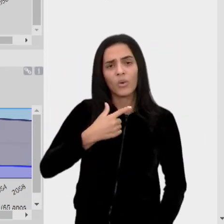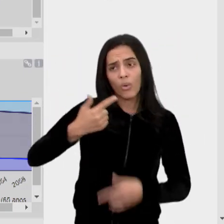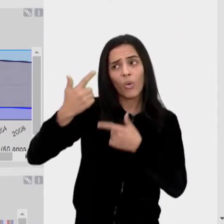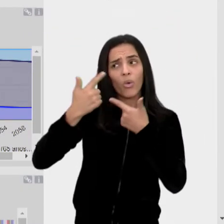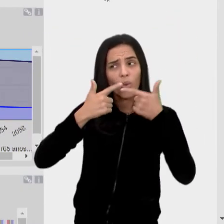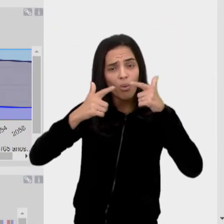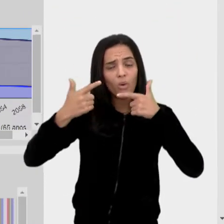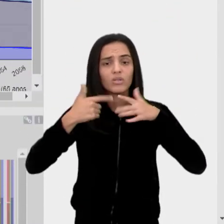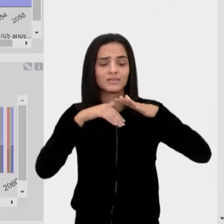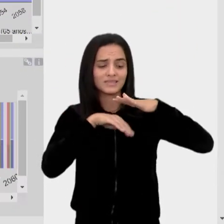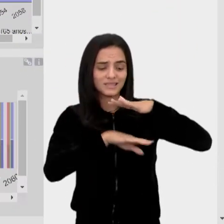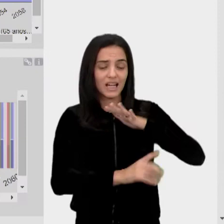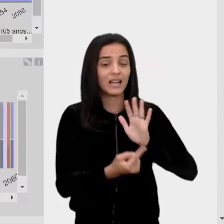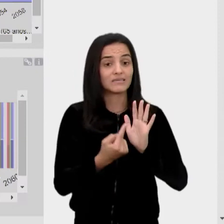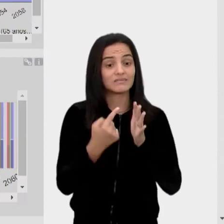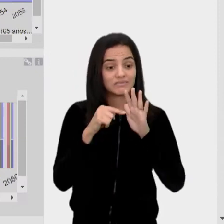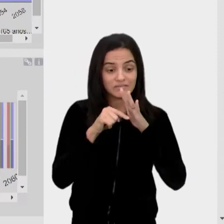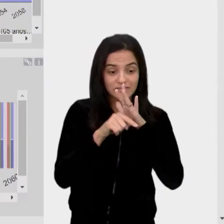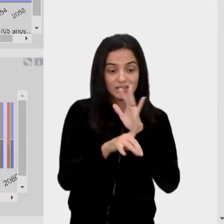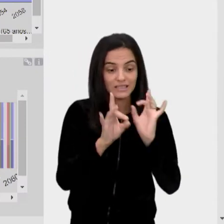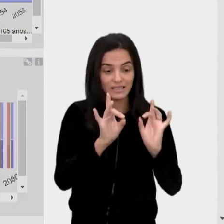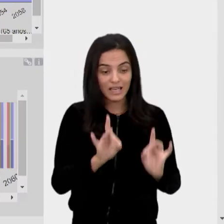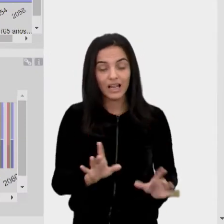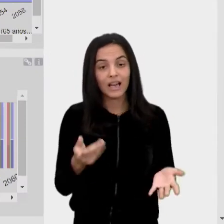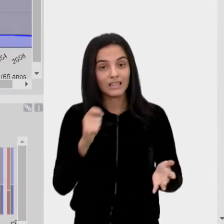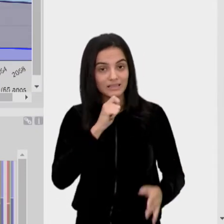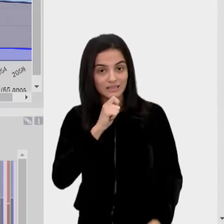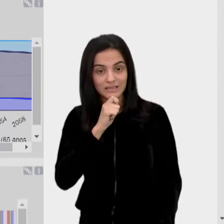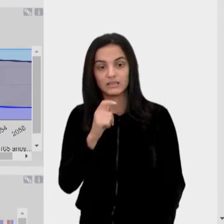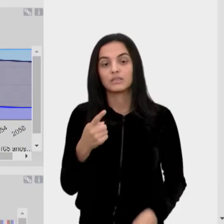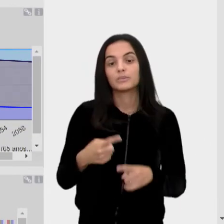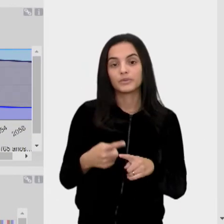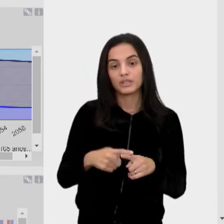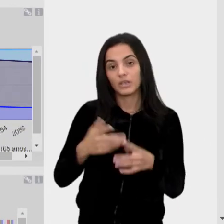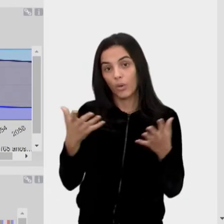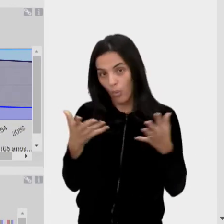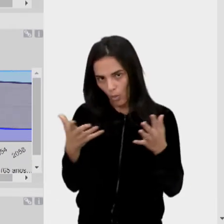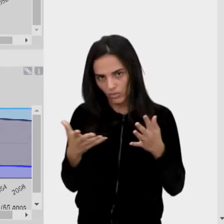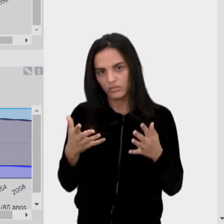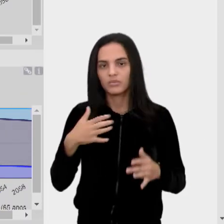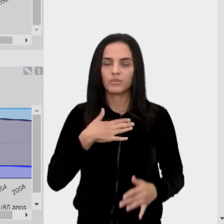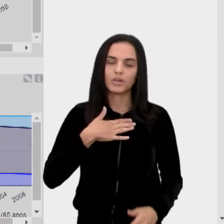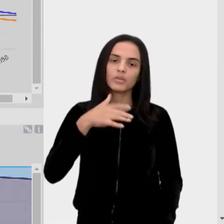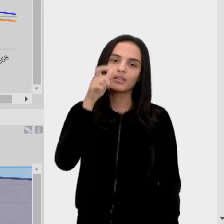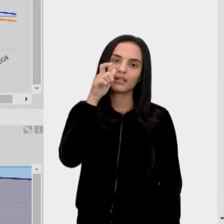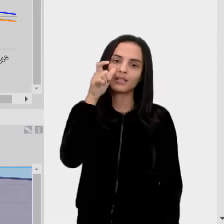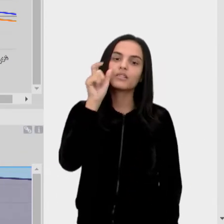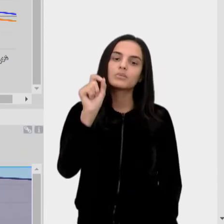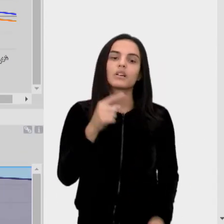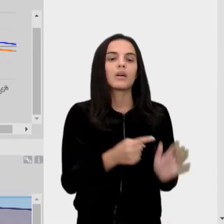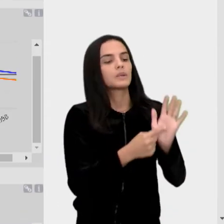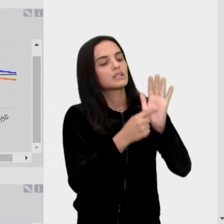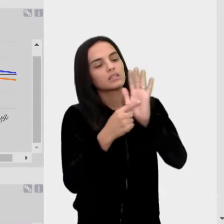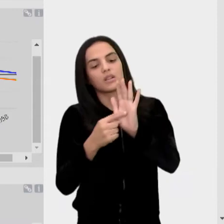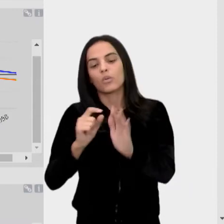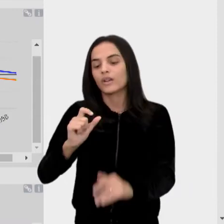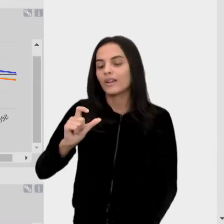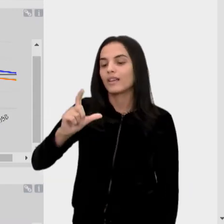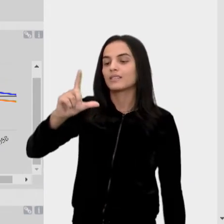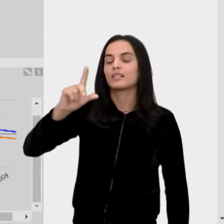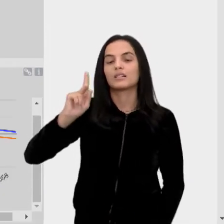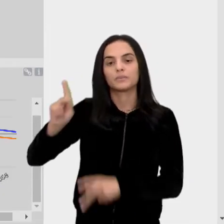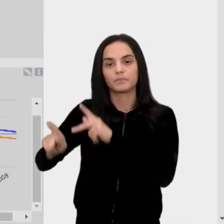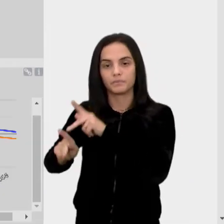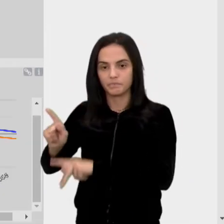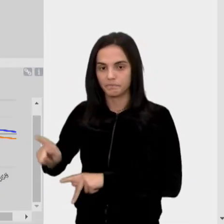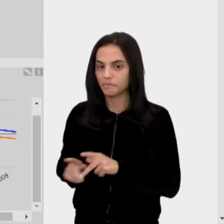dados aqui que eu não vou entrar em detalhes, porque na realidade o meu interesse hoje é apresentar esse crescimento da população, né,